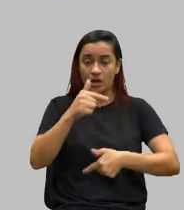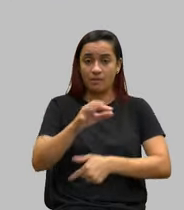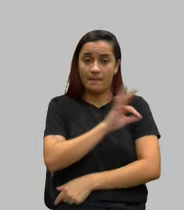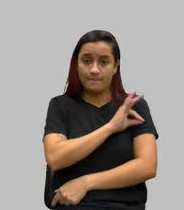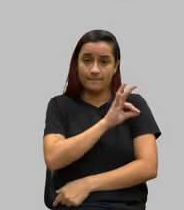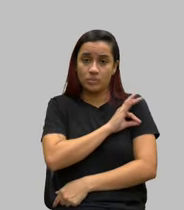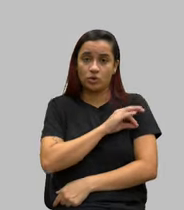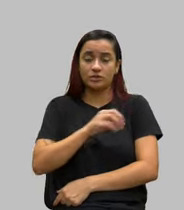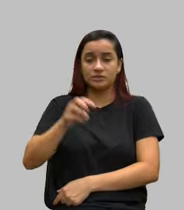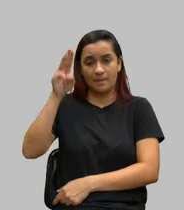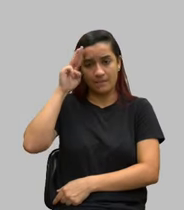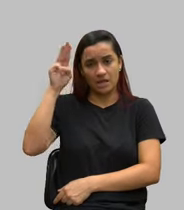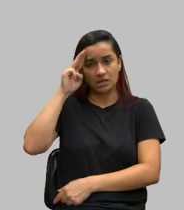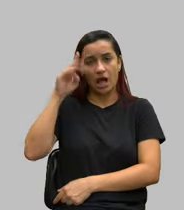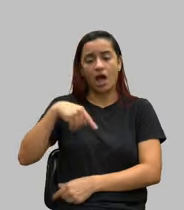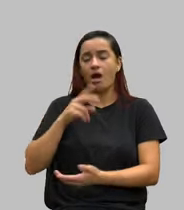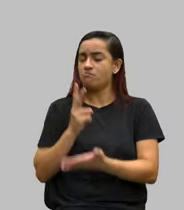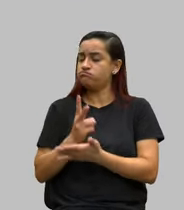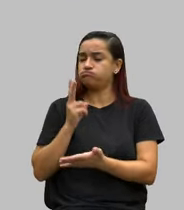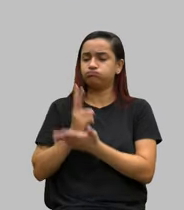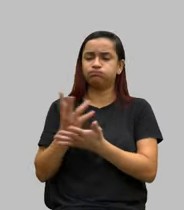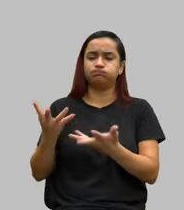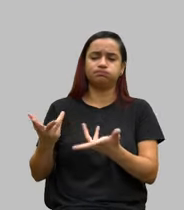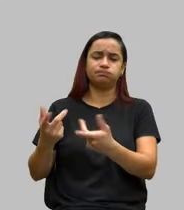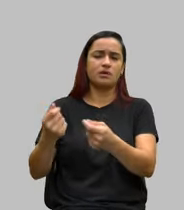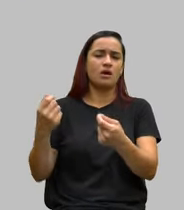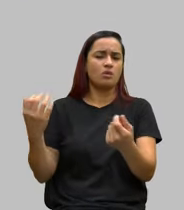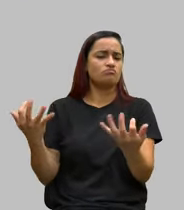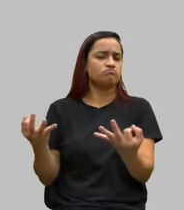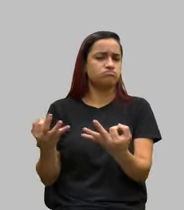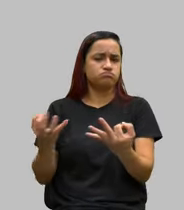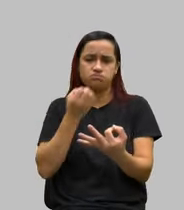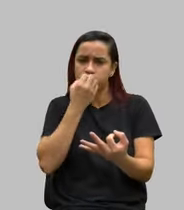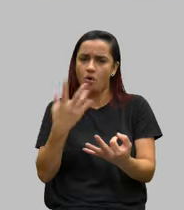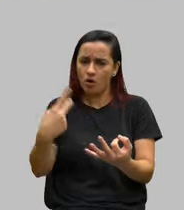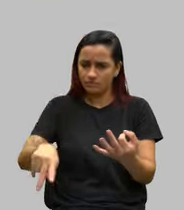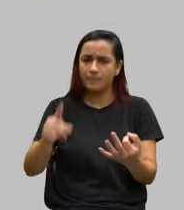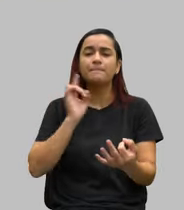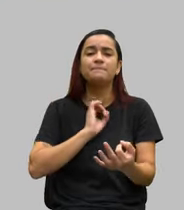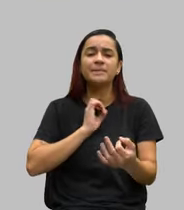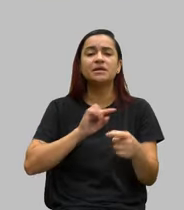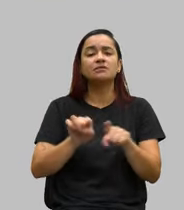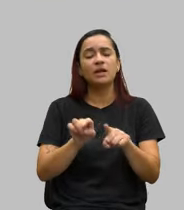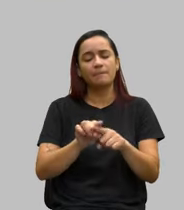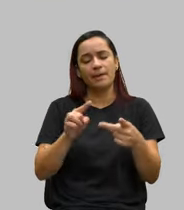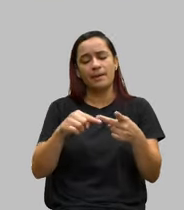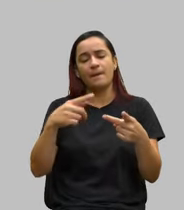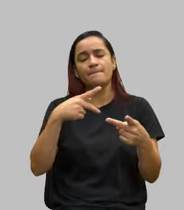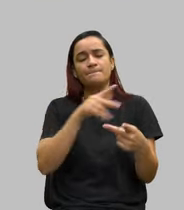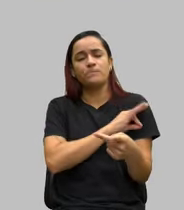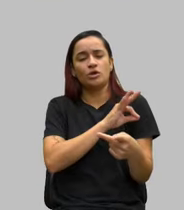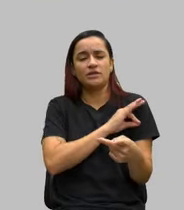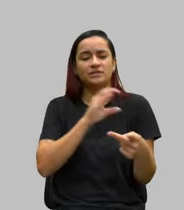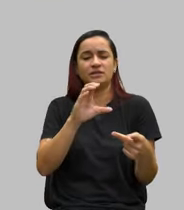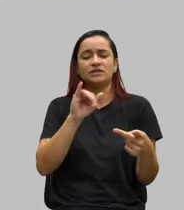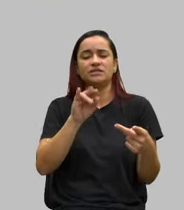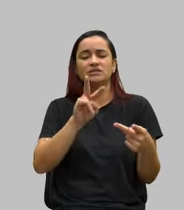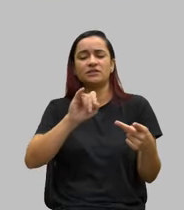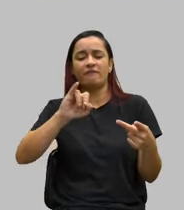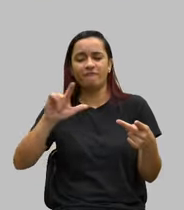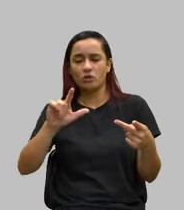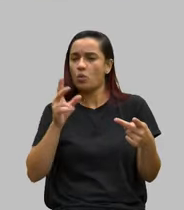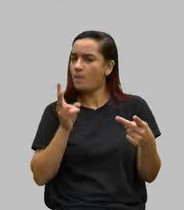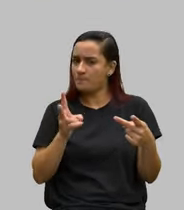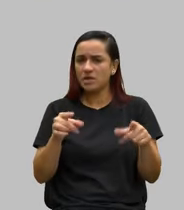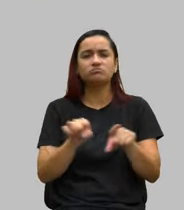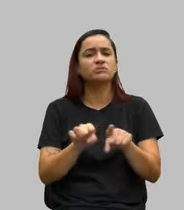primordial é um trabalho eficiente em Minas Gerais da Polícia Civil da mesma forma e aí a gente emenda com o